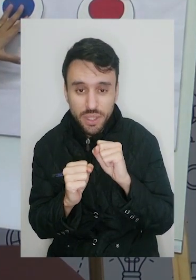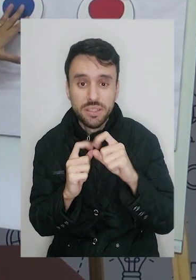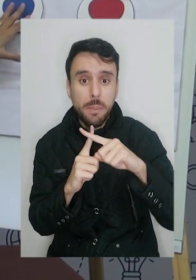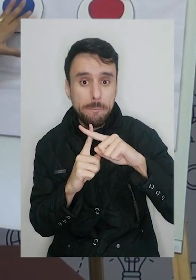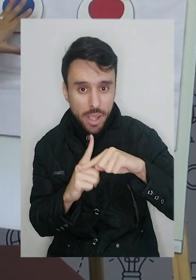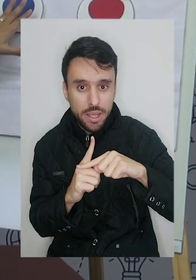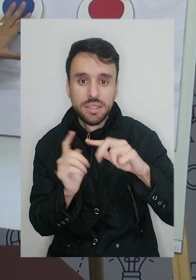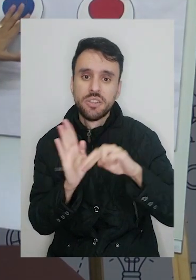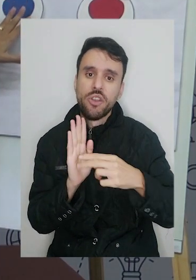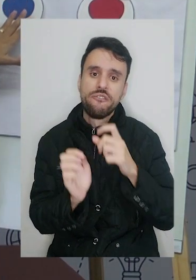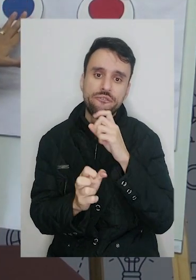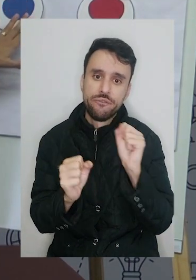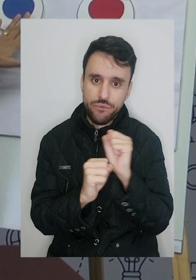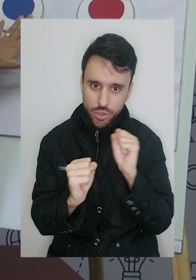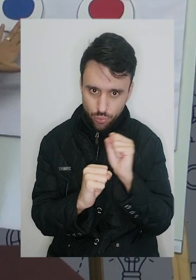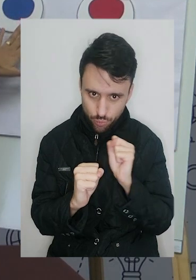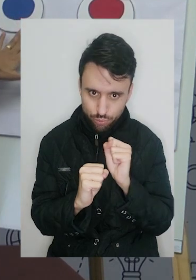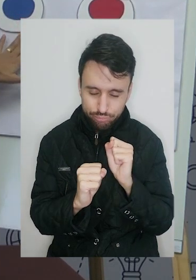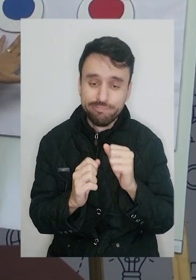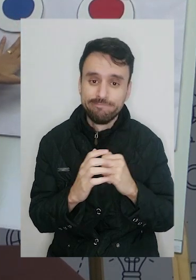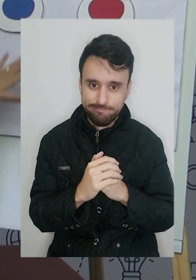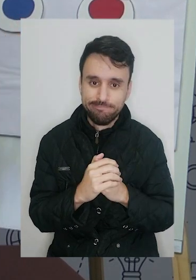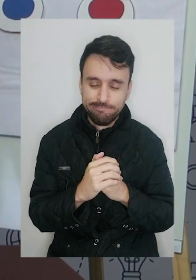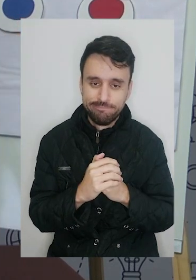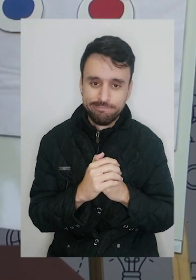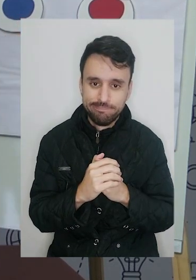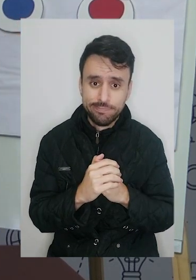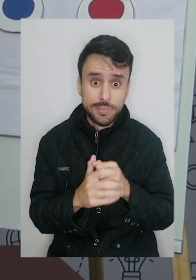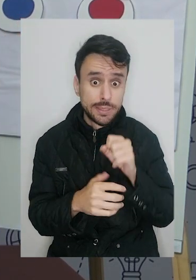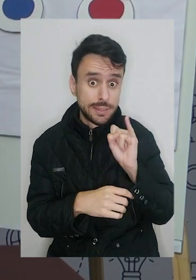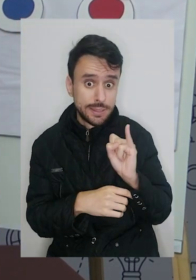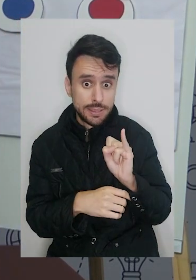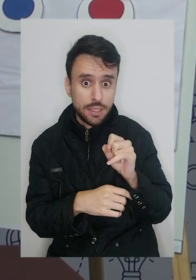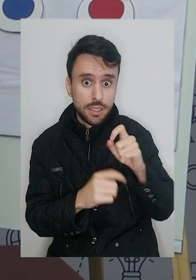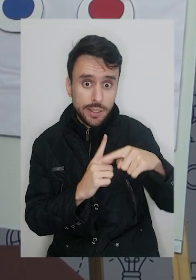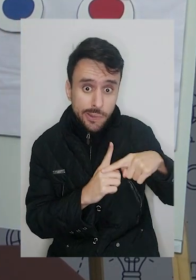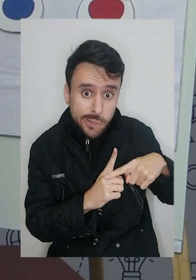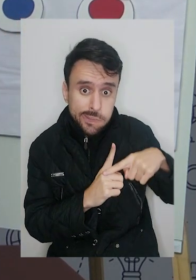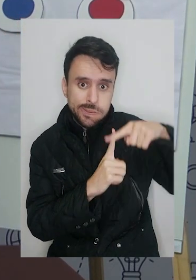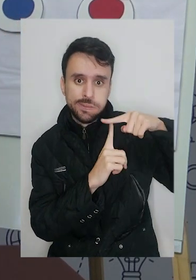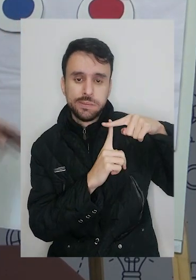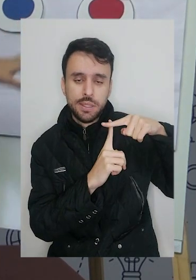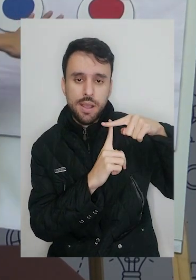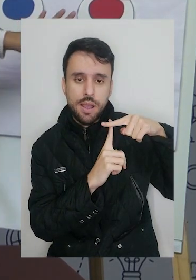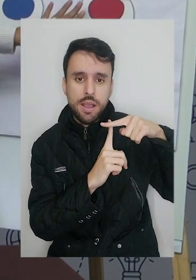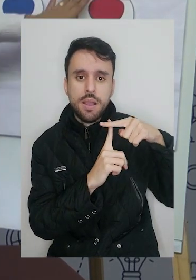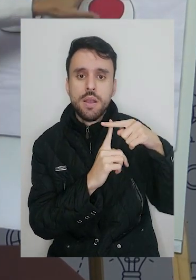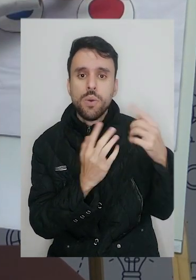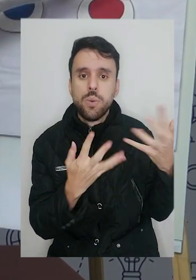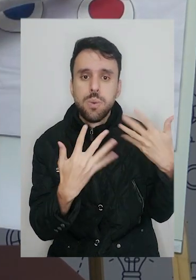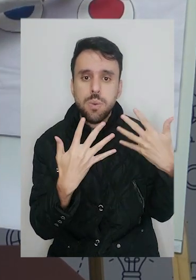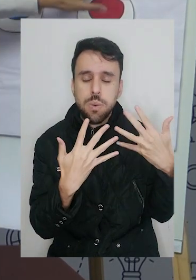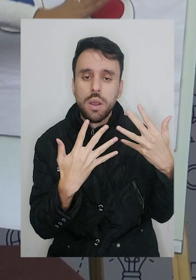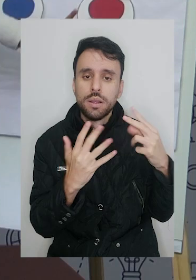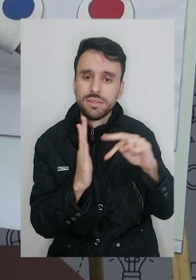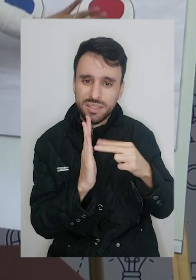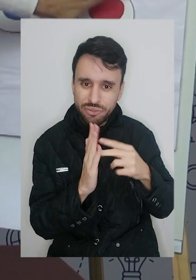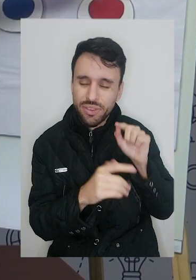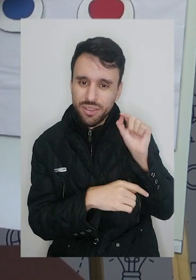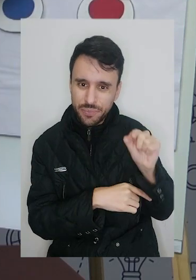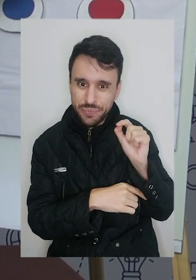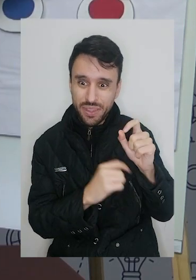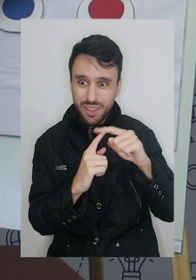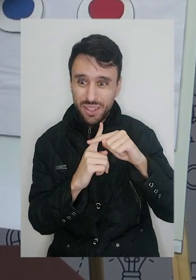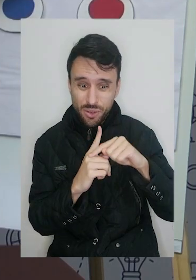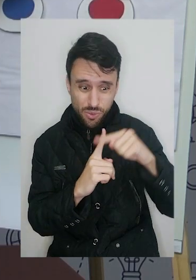a temperatura, está frio. E se esquentou, a temperatura subiu. Então, se